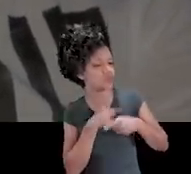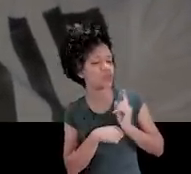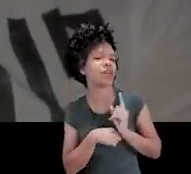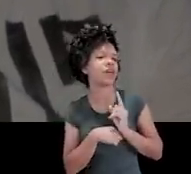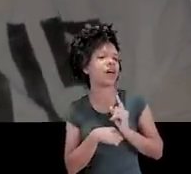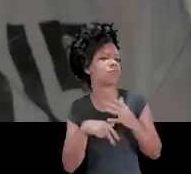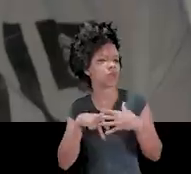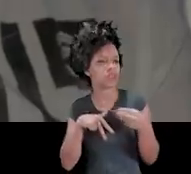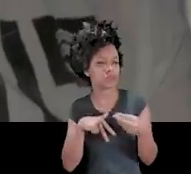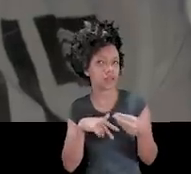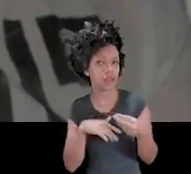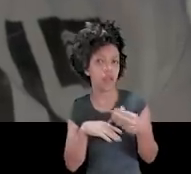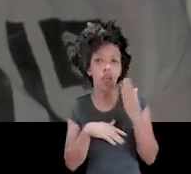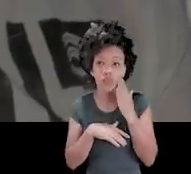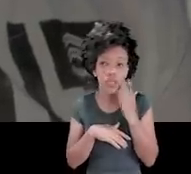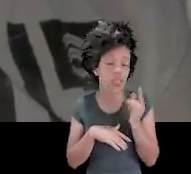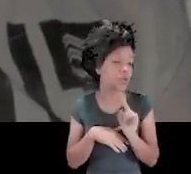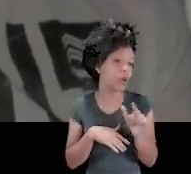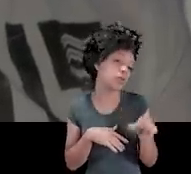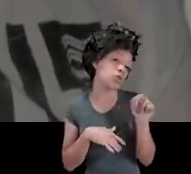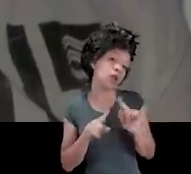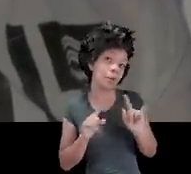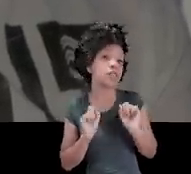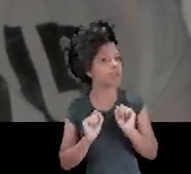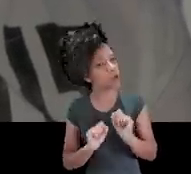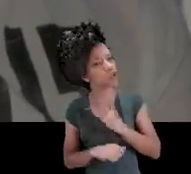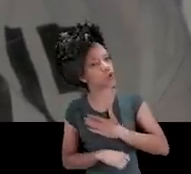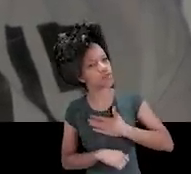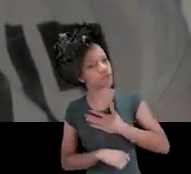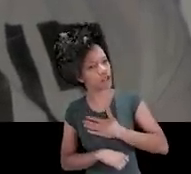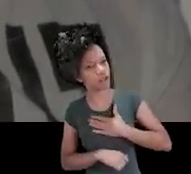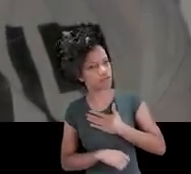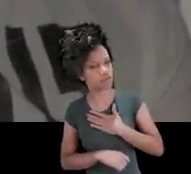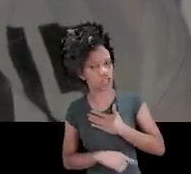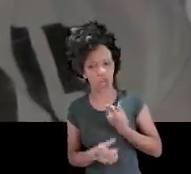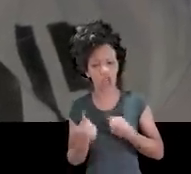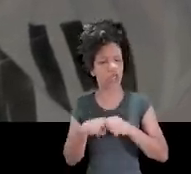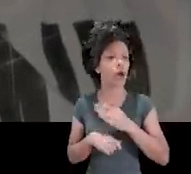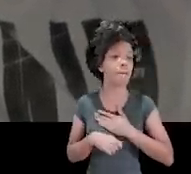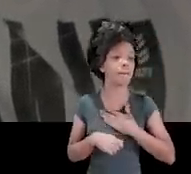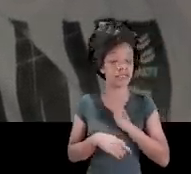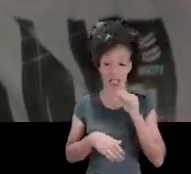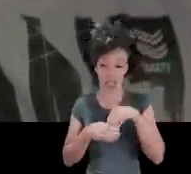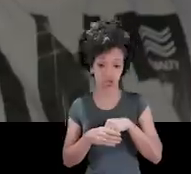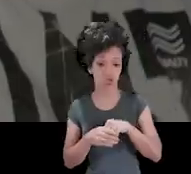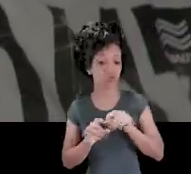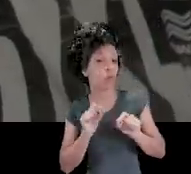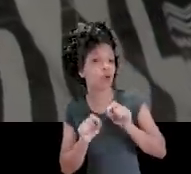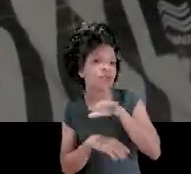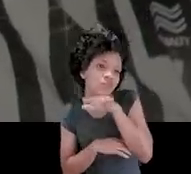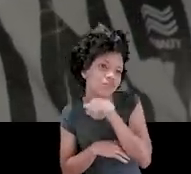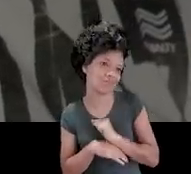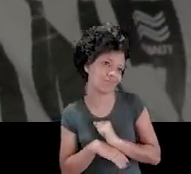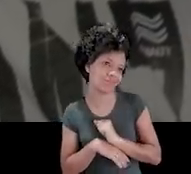uma... Eu sei que não é totalmente uma escolha delas, mas que elas podem gostar, uhum. entendeu? Tornar isso um prazer dentro de uma coisa ruim.